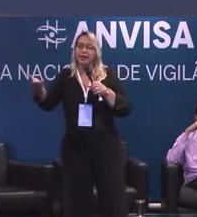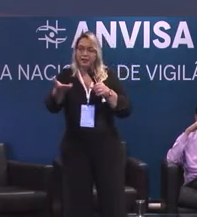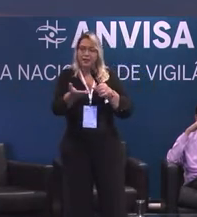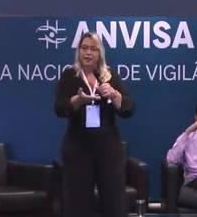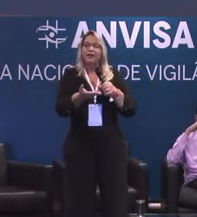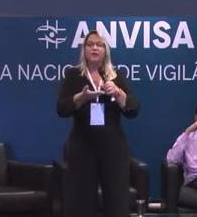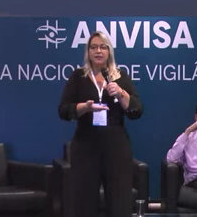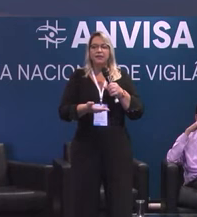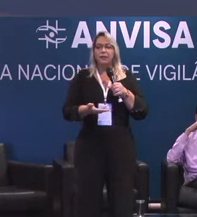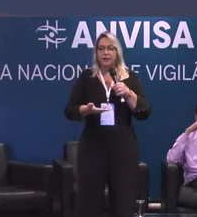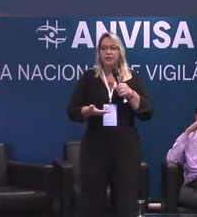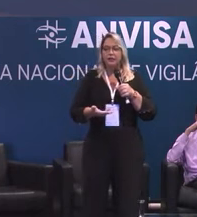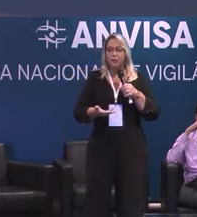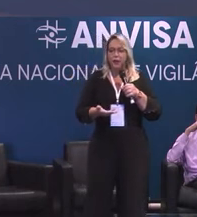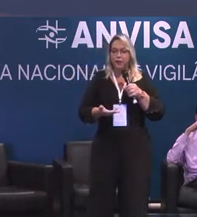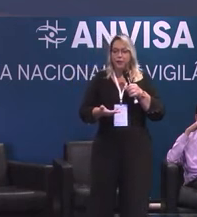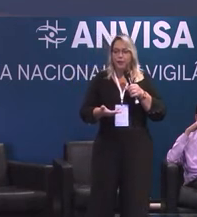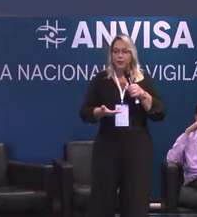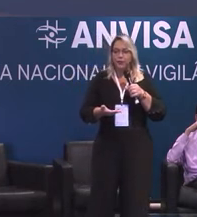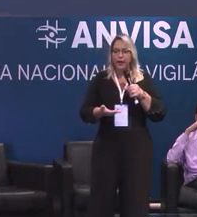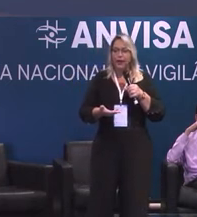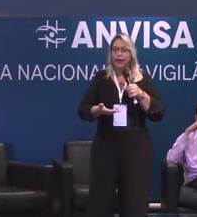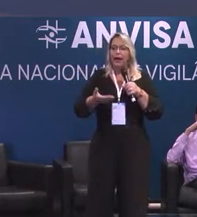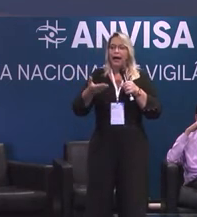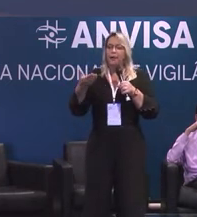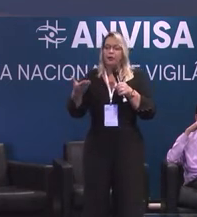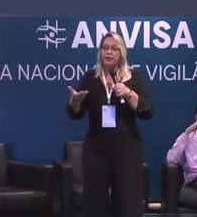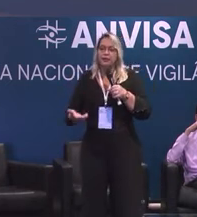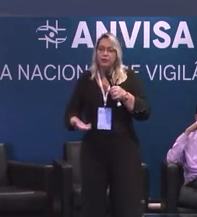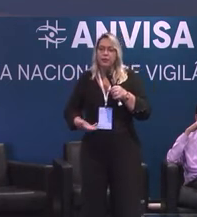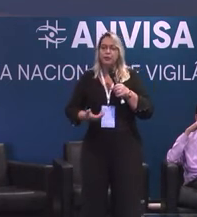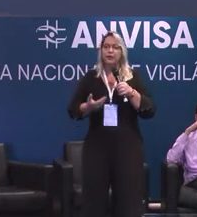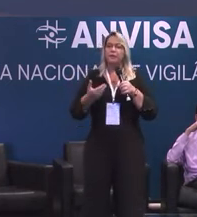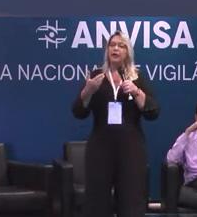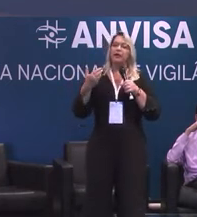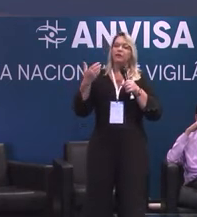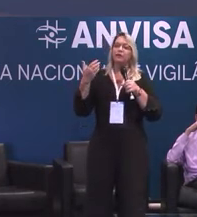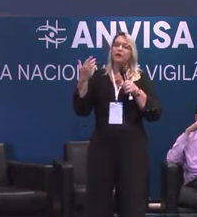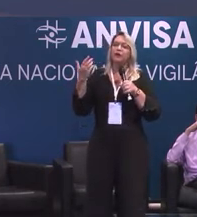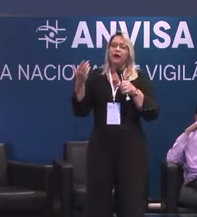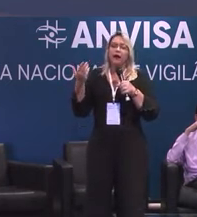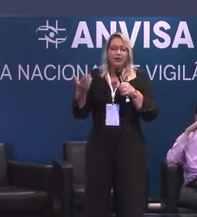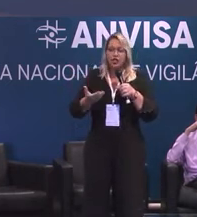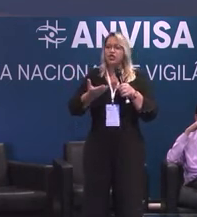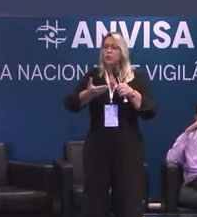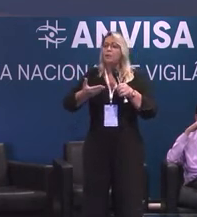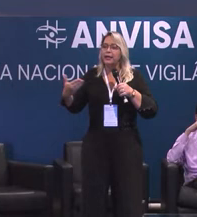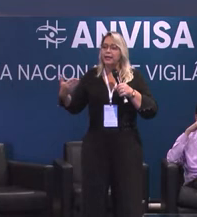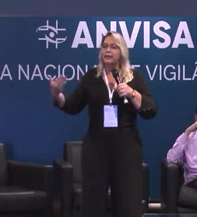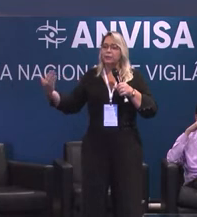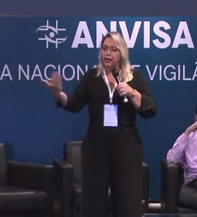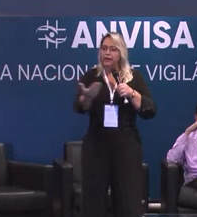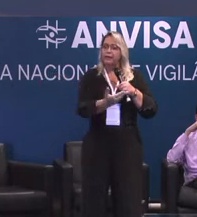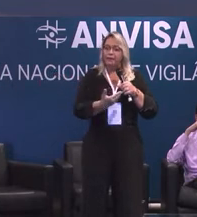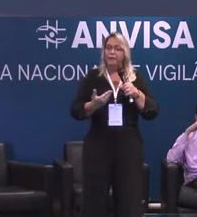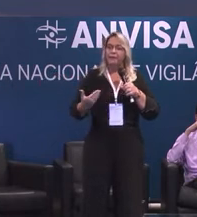alicerce que vai ser preciso para isso, né? A harmonização de procedimentos, a gestão mesmo,